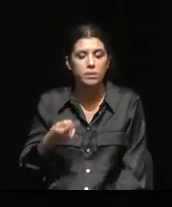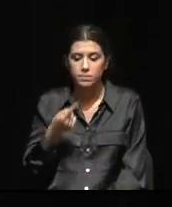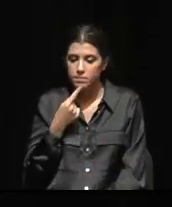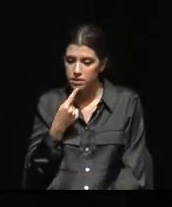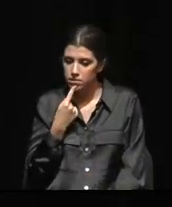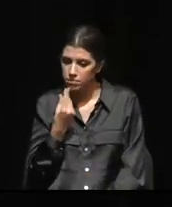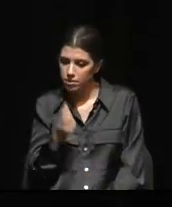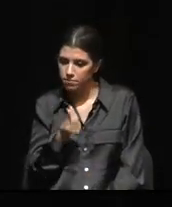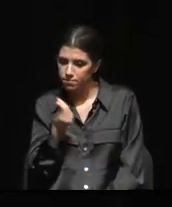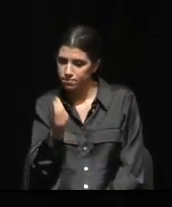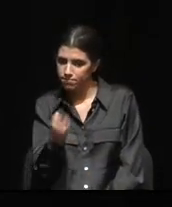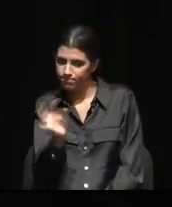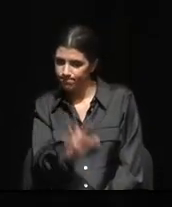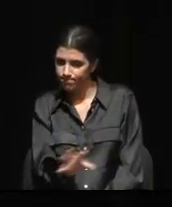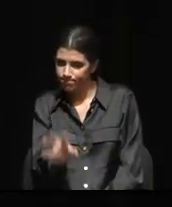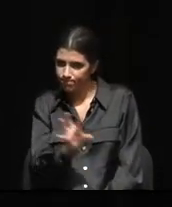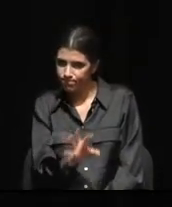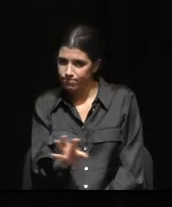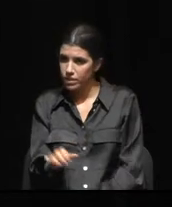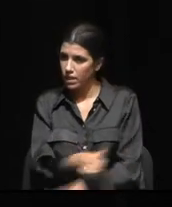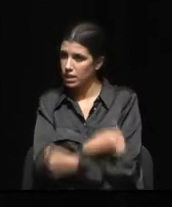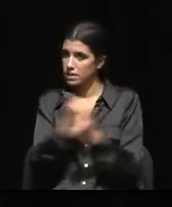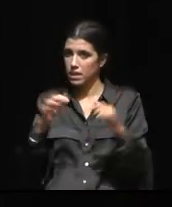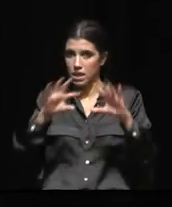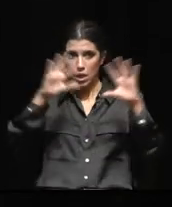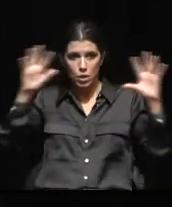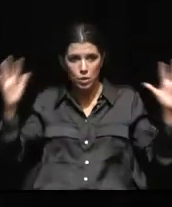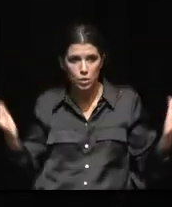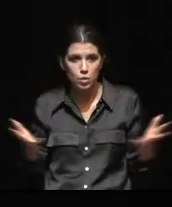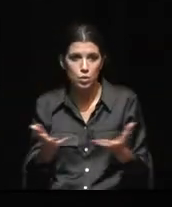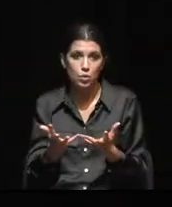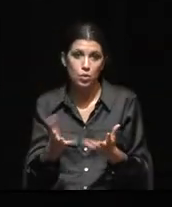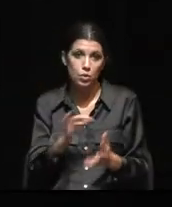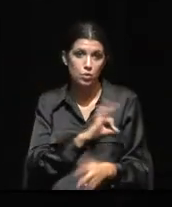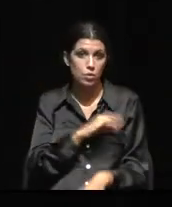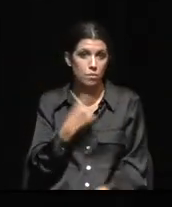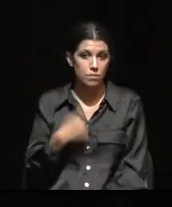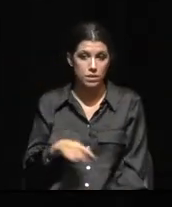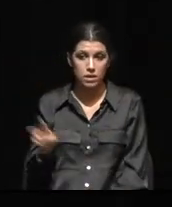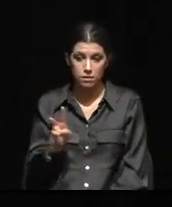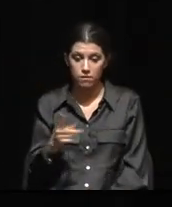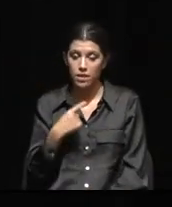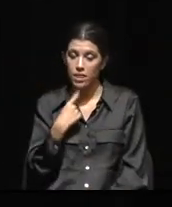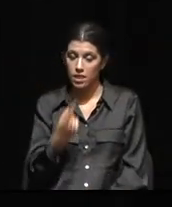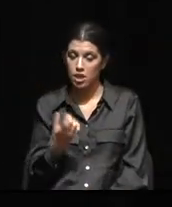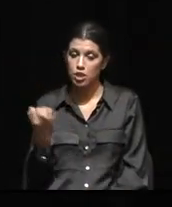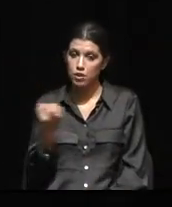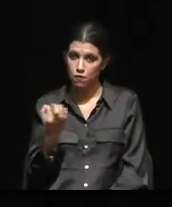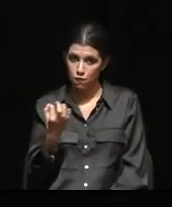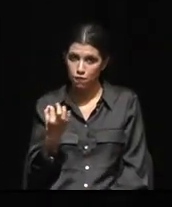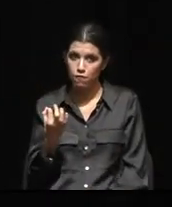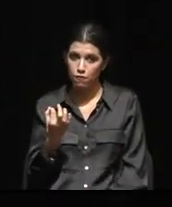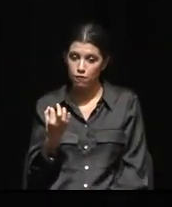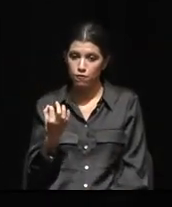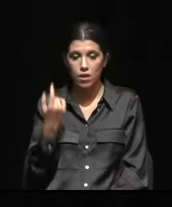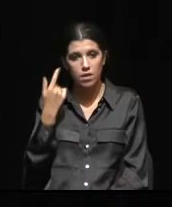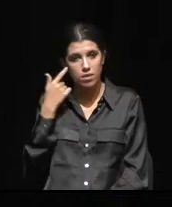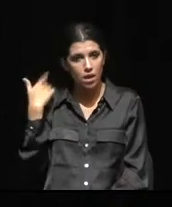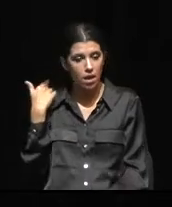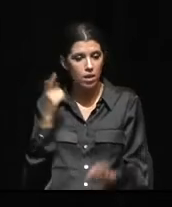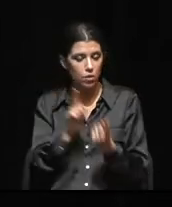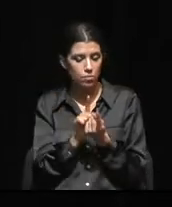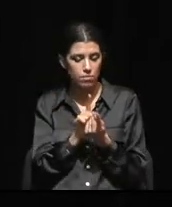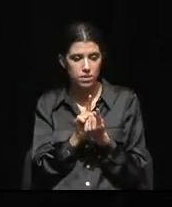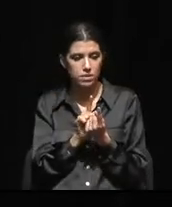perceber o estado da arte a nível da cidade toda aliás algo que o senhor vice-presidente pode dizer na altura em comissão que já